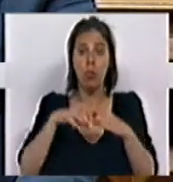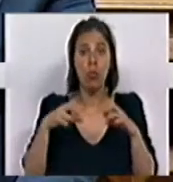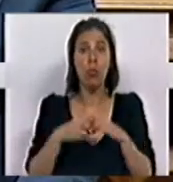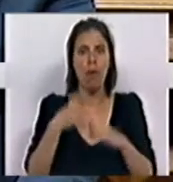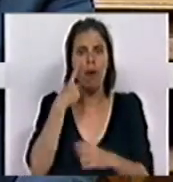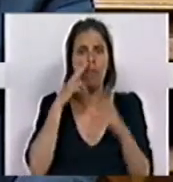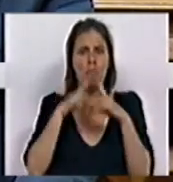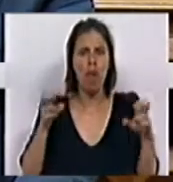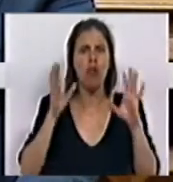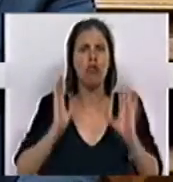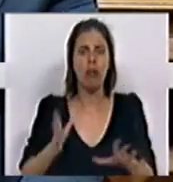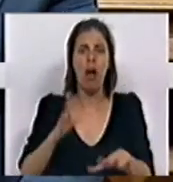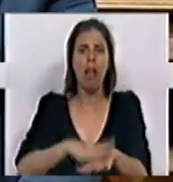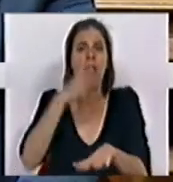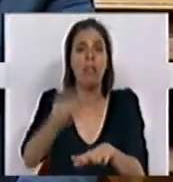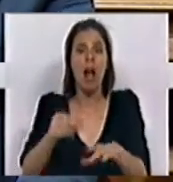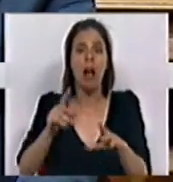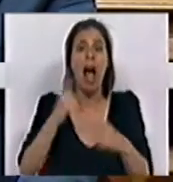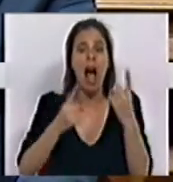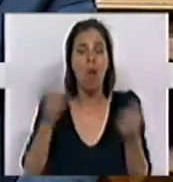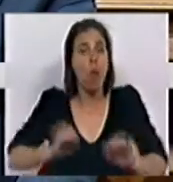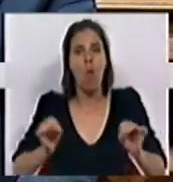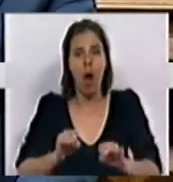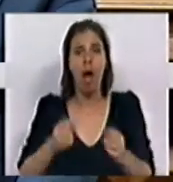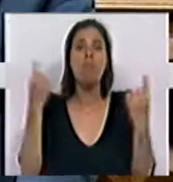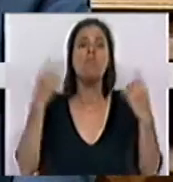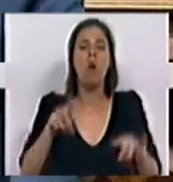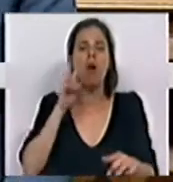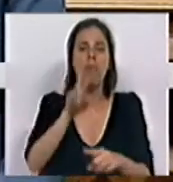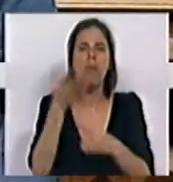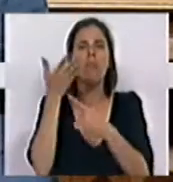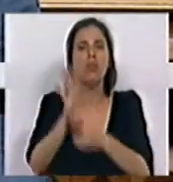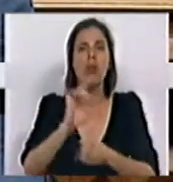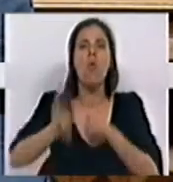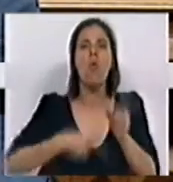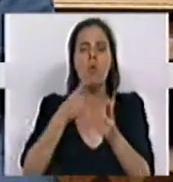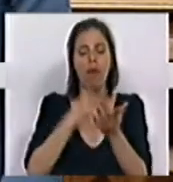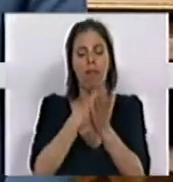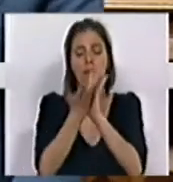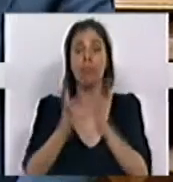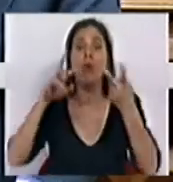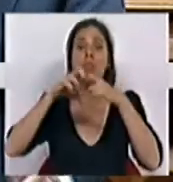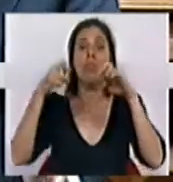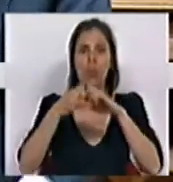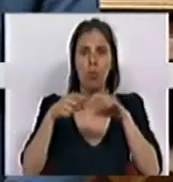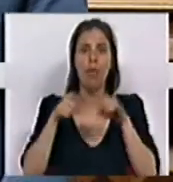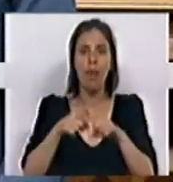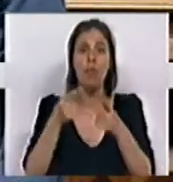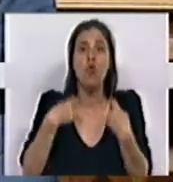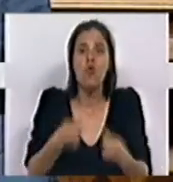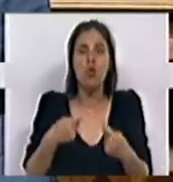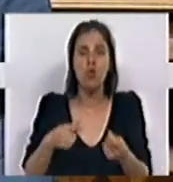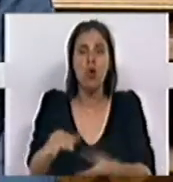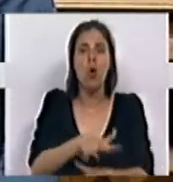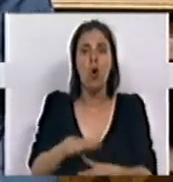estão identificados. Tardam e normalmente não chegam. Basta ver aquilo que é o conjunto de problemas, nomeadamente com os